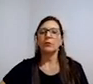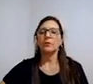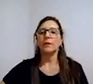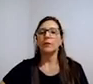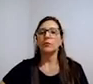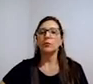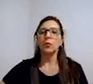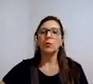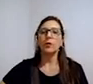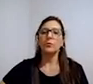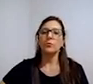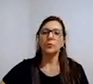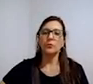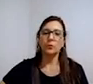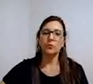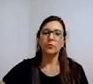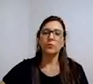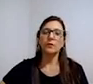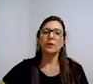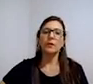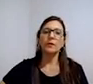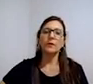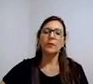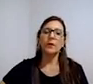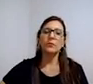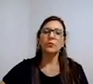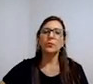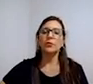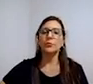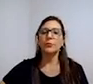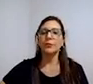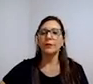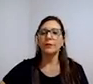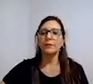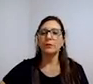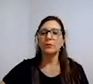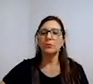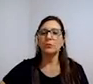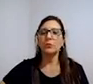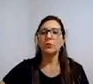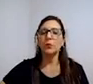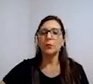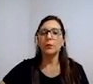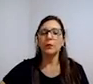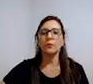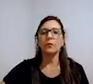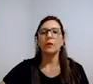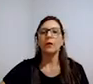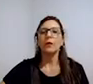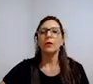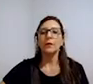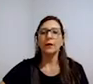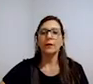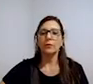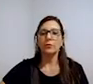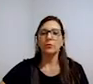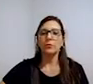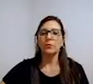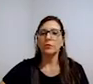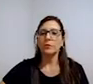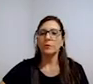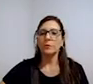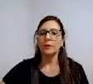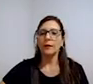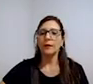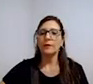anterior nós falamos um pouquinho sobre os músculos e também sobre os tipos de tecidos do corpo humano. Na aula de hoje